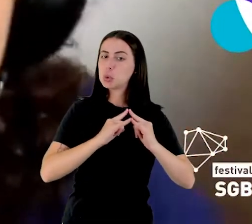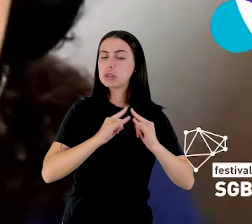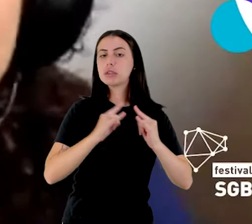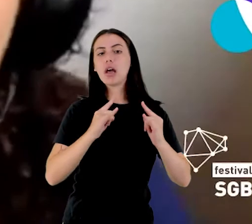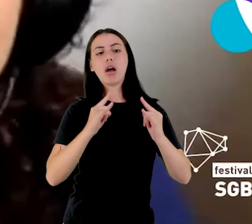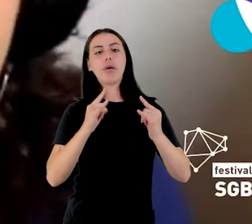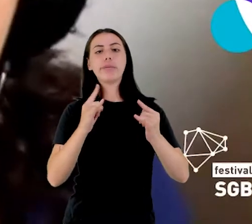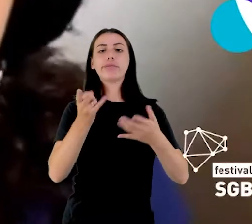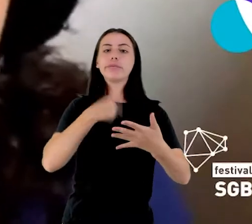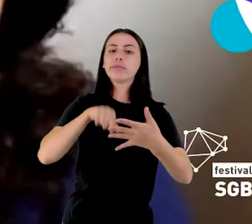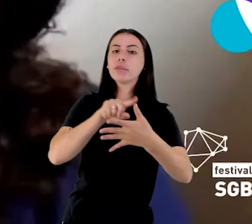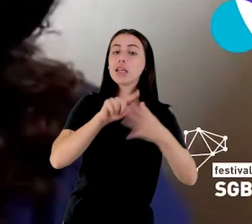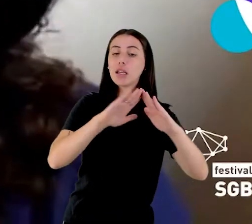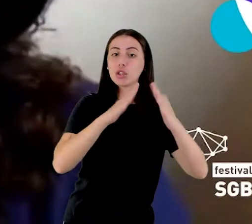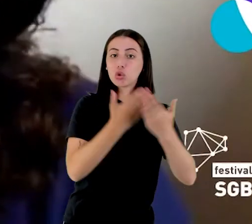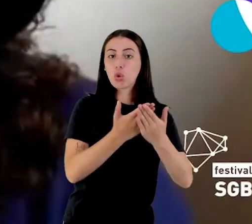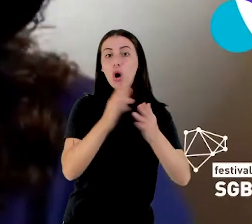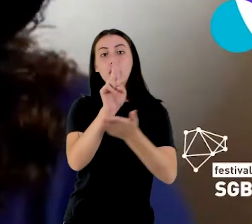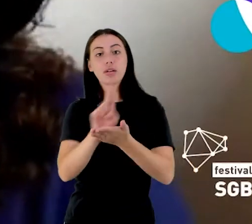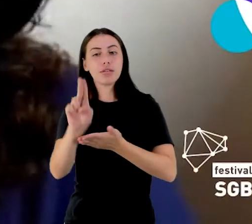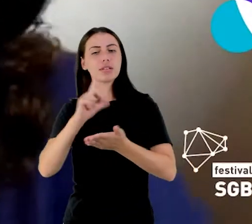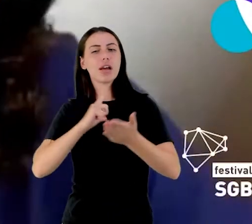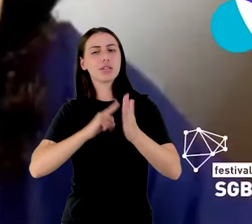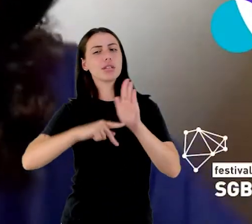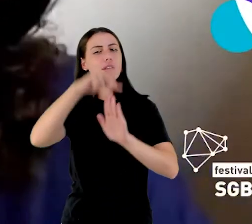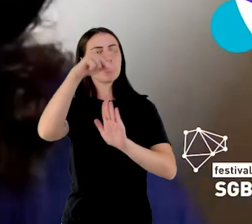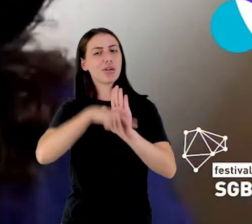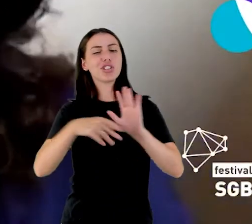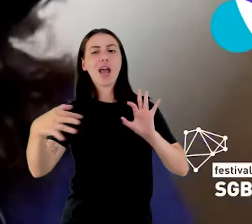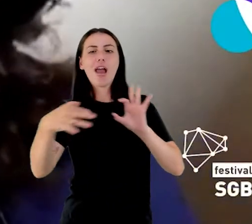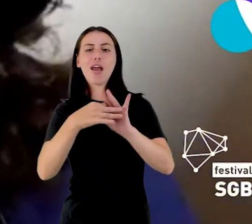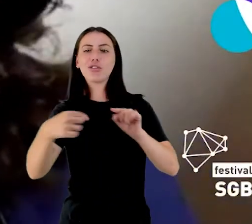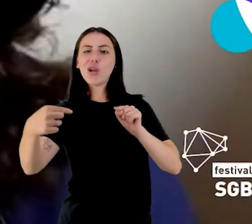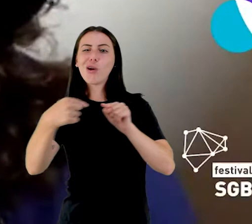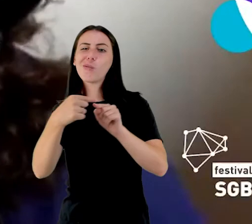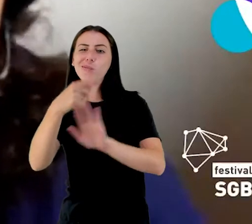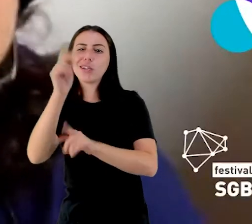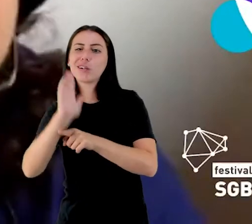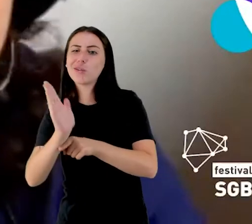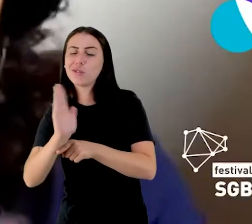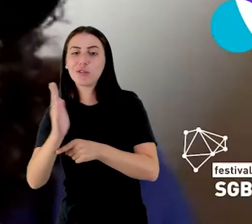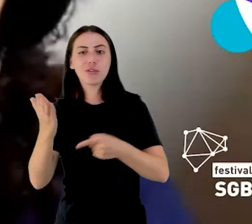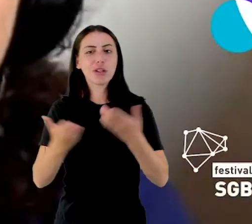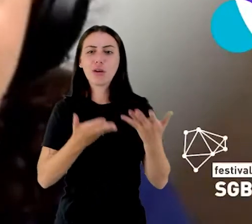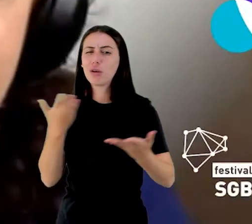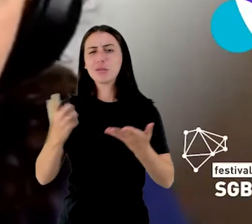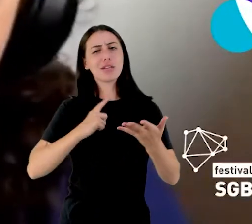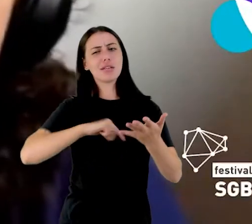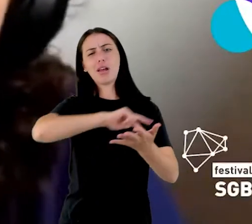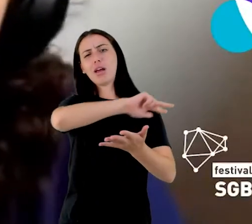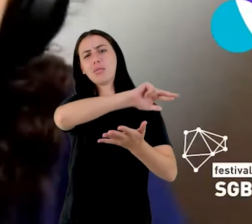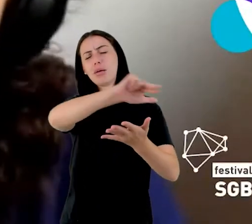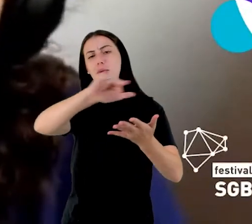que ela precisava ter uma pessoa que pudesse estar no marco zero do desenvolvimento de toda a